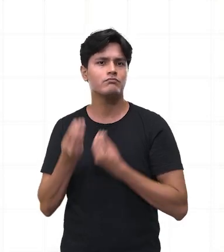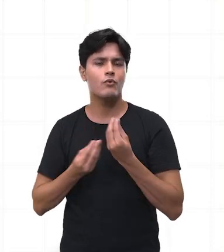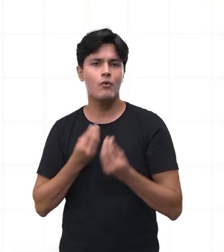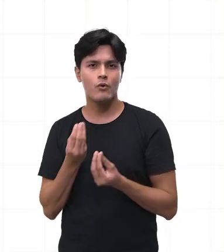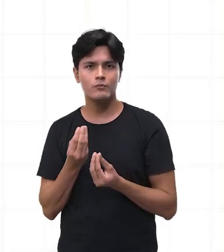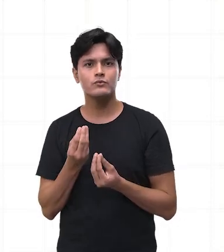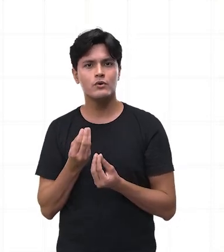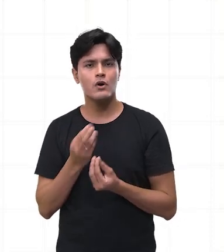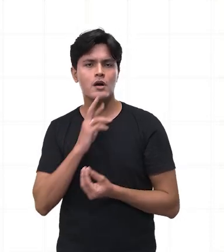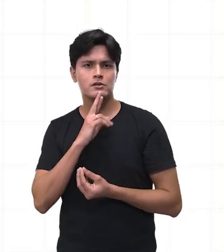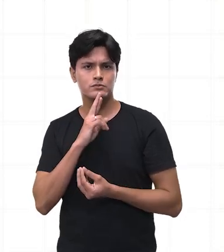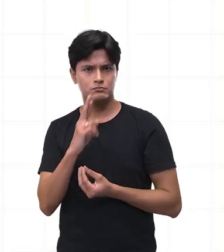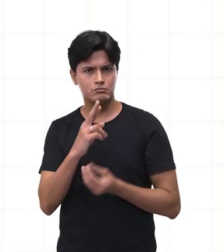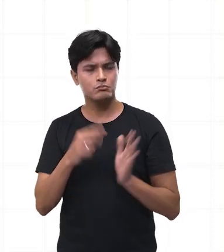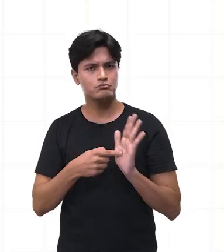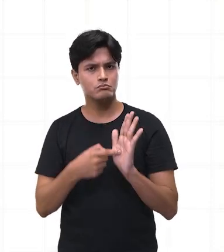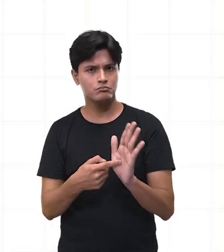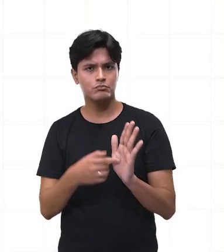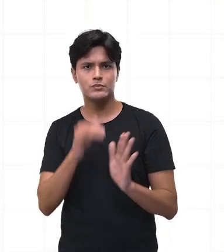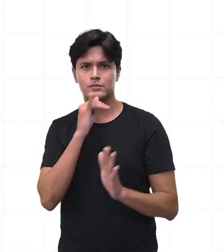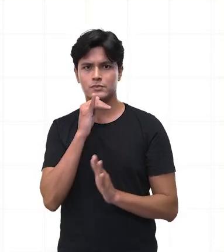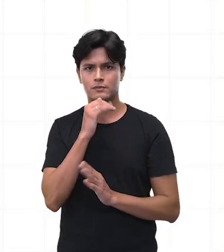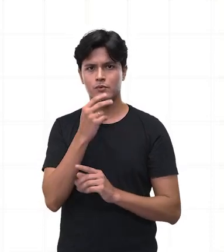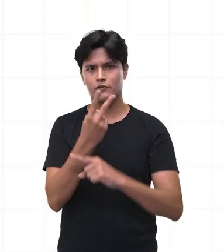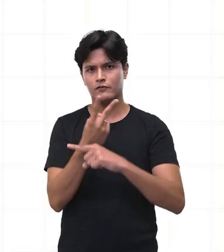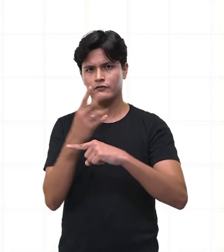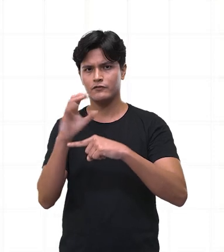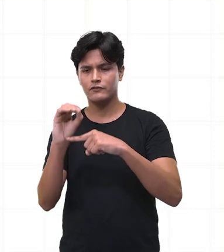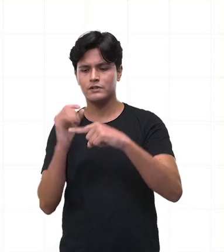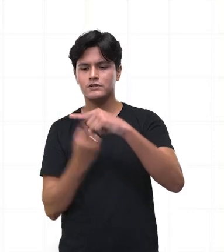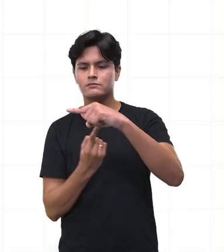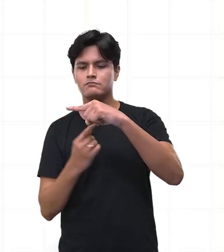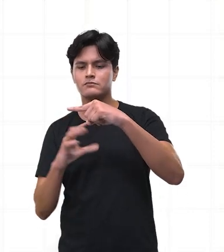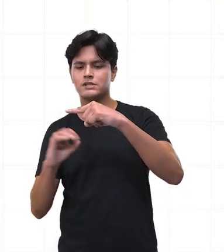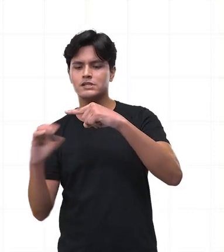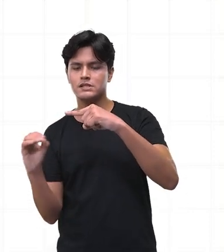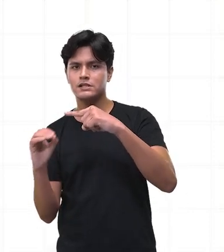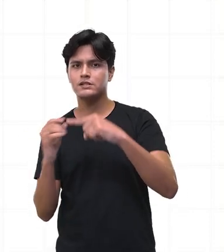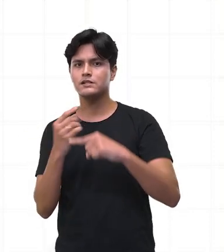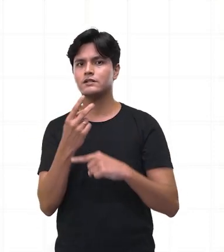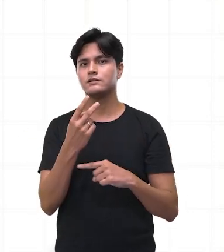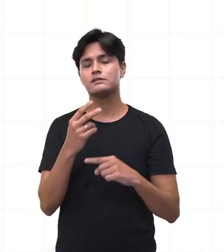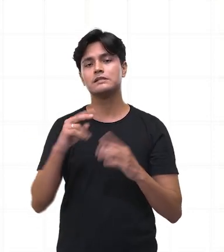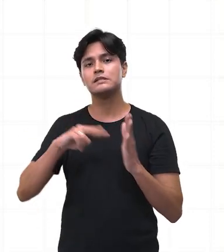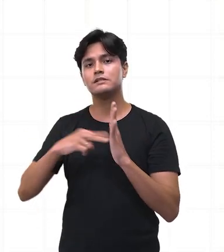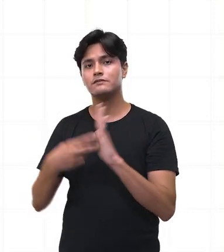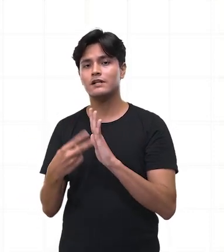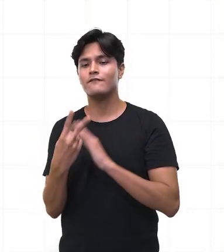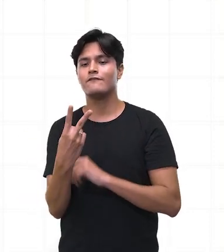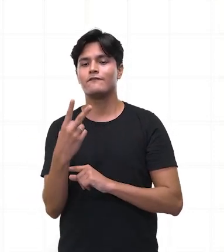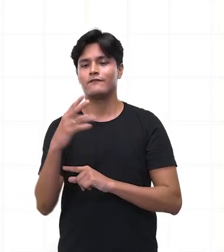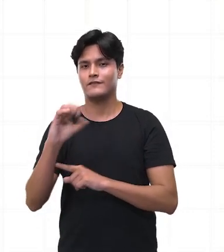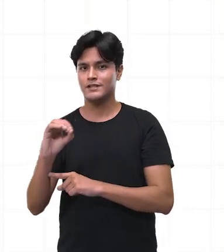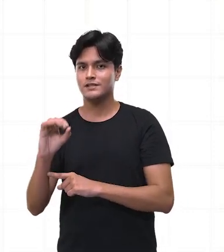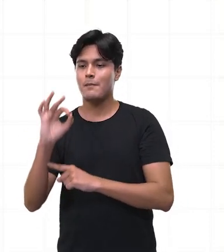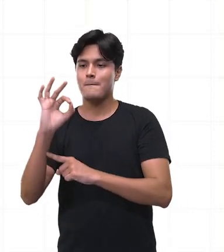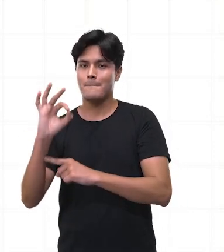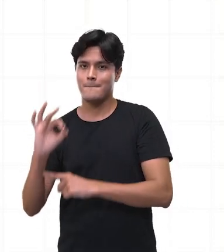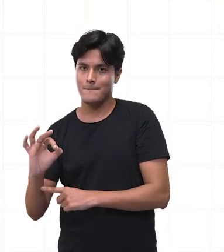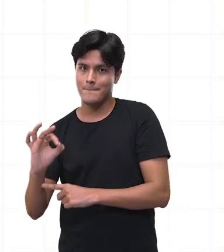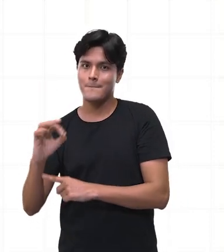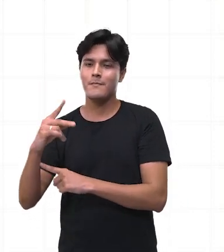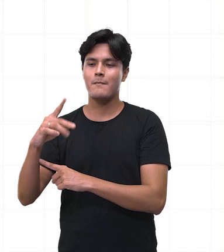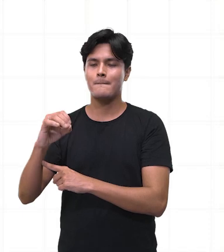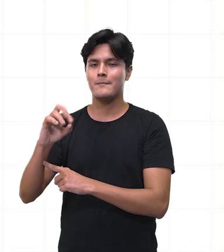resposta? 20 por 100, ou seja, 20%. Então a gente vai escrever 20% ali